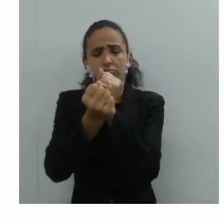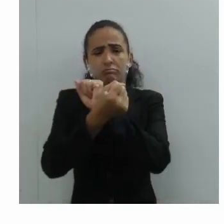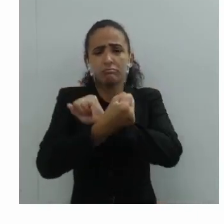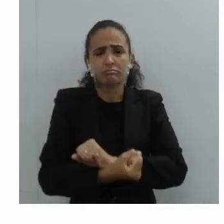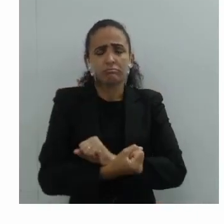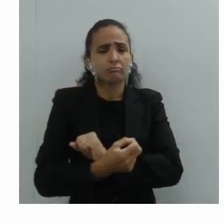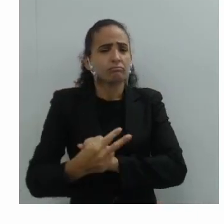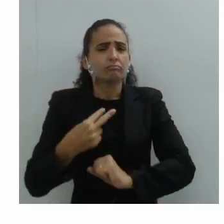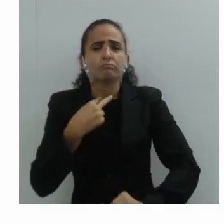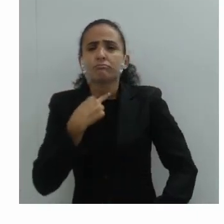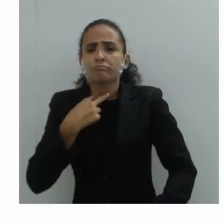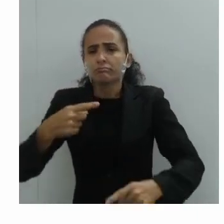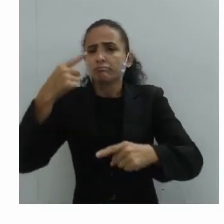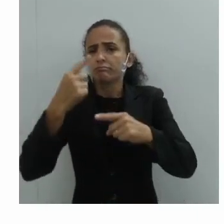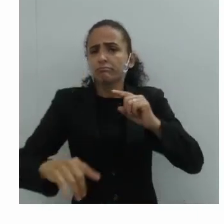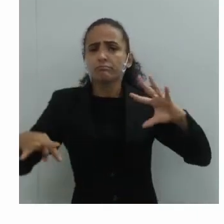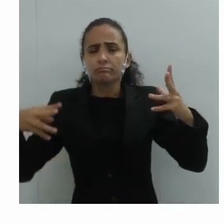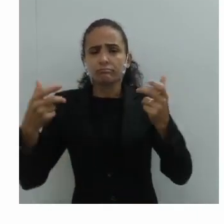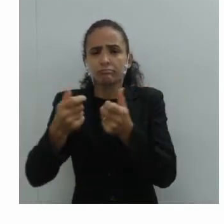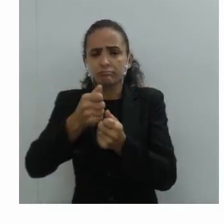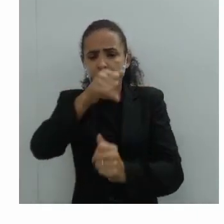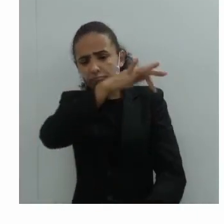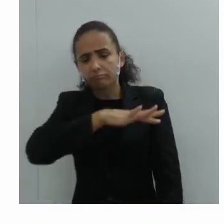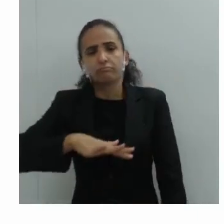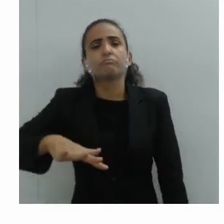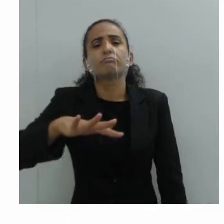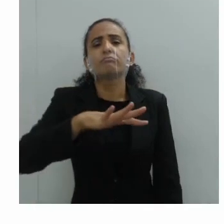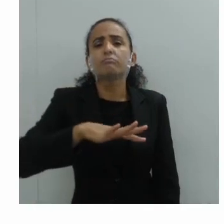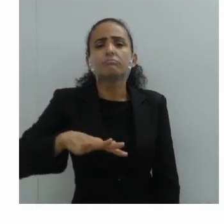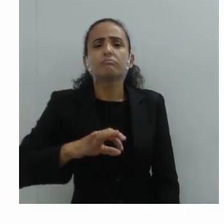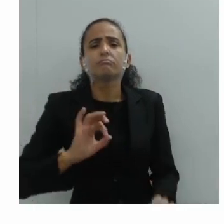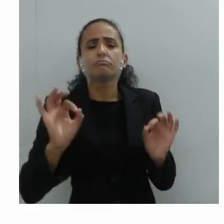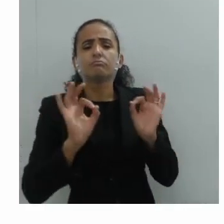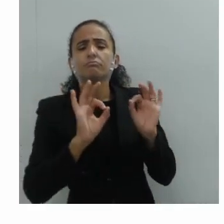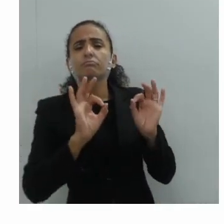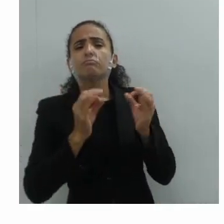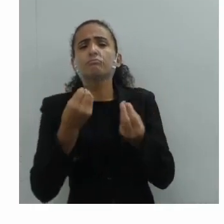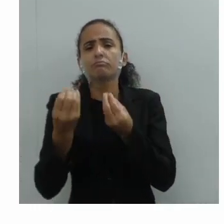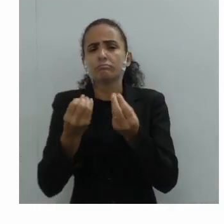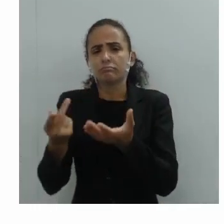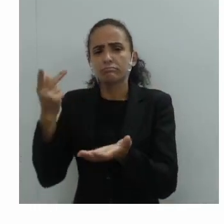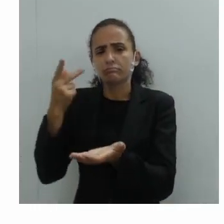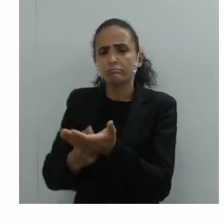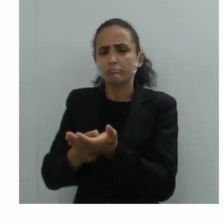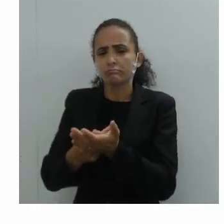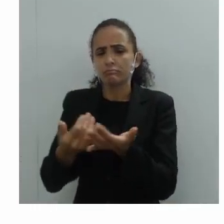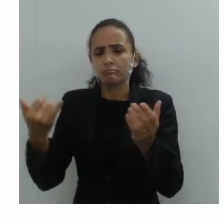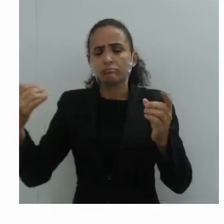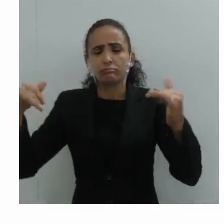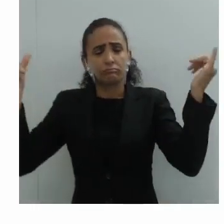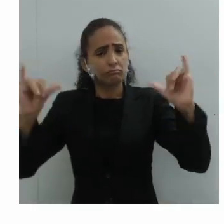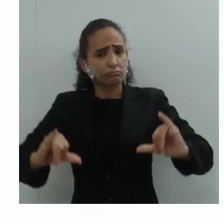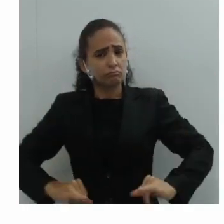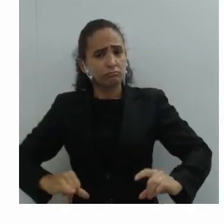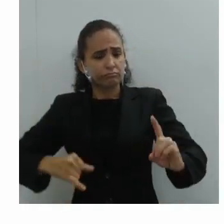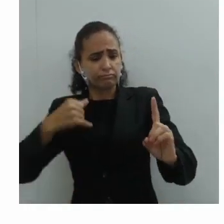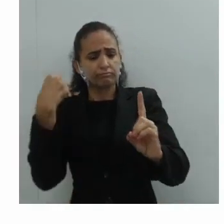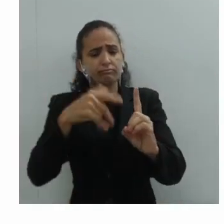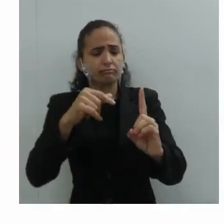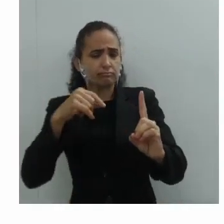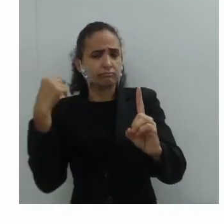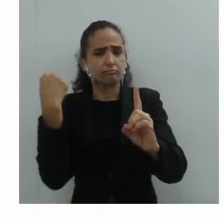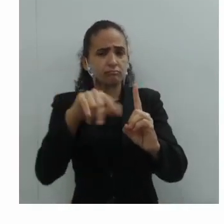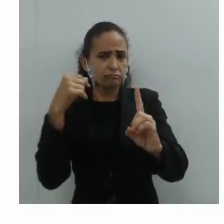estão proibidos em todas as suas formas. Ninguém será submetido a tortura, nem a tratamento